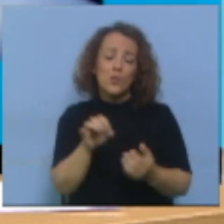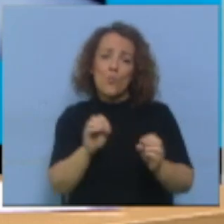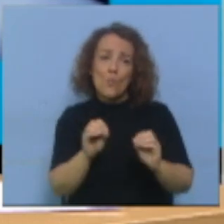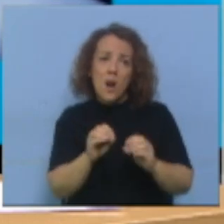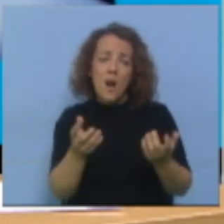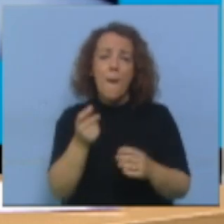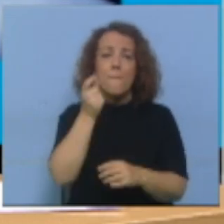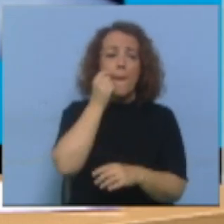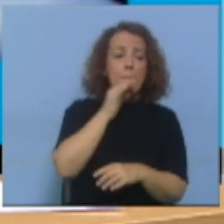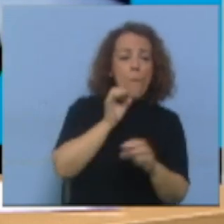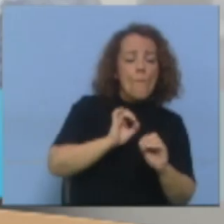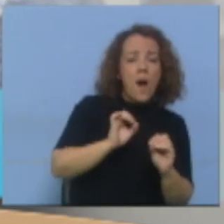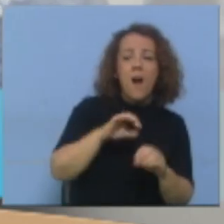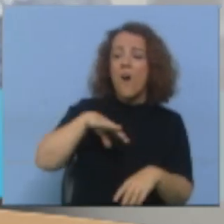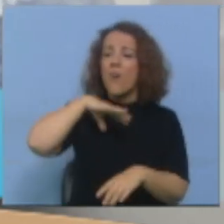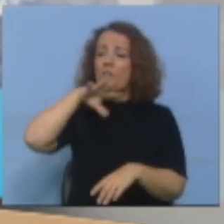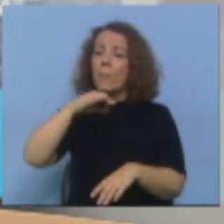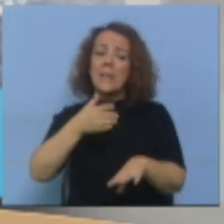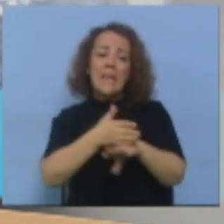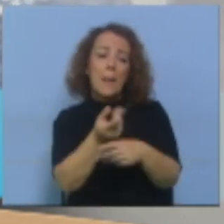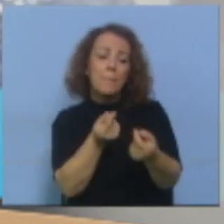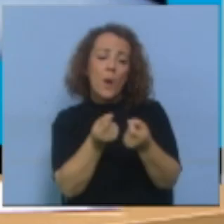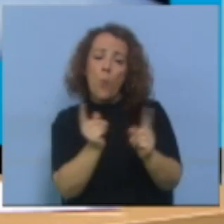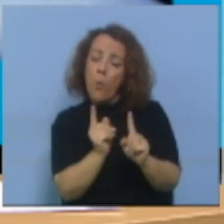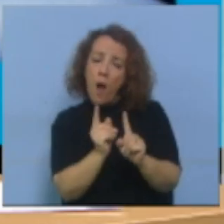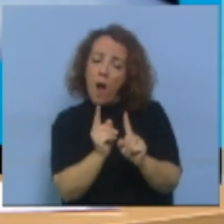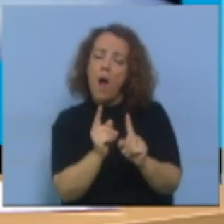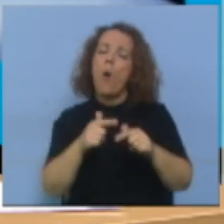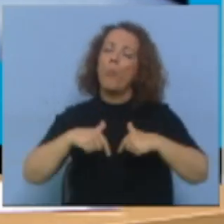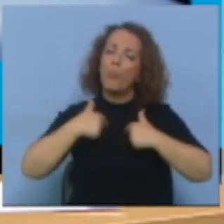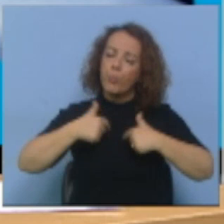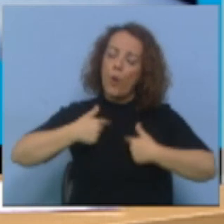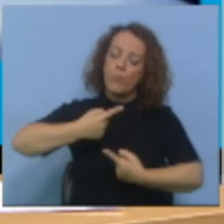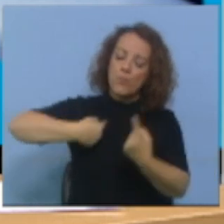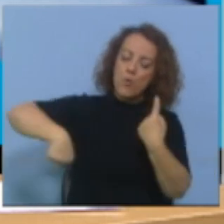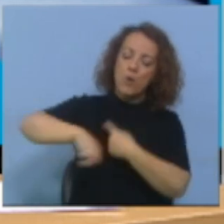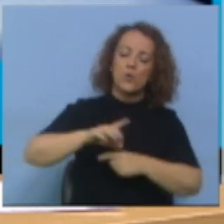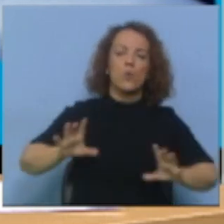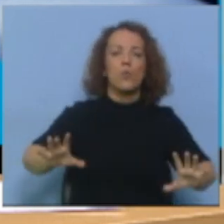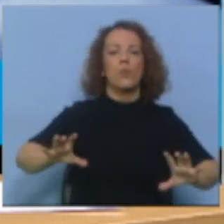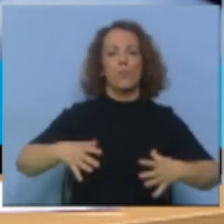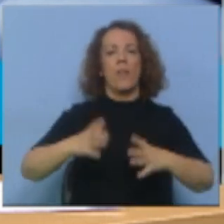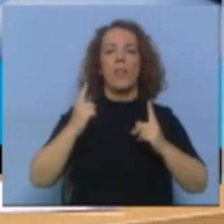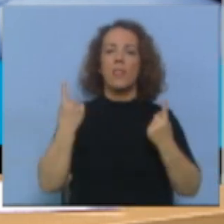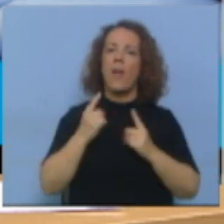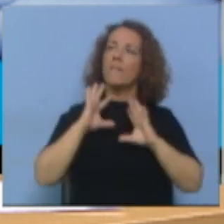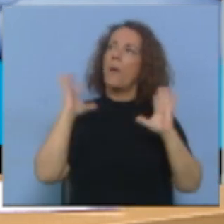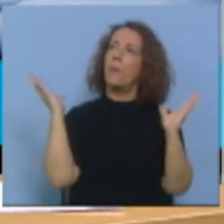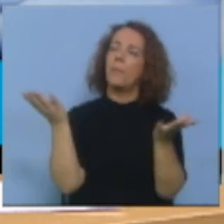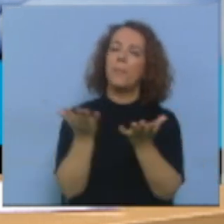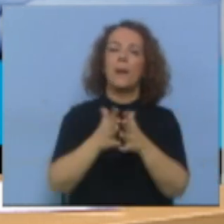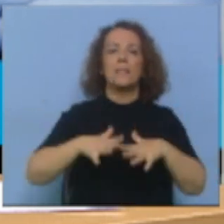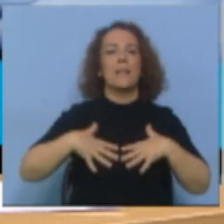pais. Familiares diretos então, por perto, não é? Isso mesmo. A comunidade tem que ser um grande suporte, tem que ter um ambiente saudável. Temos que